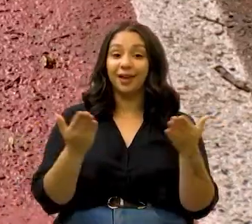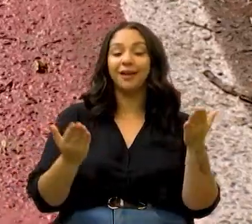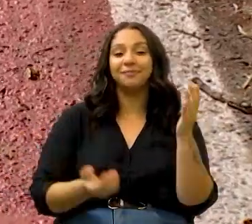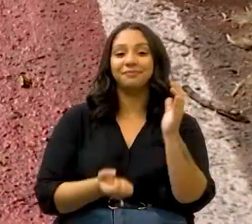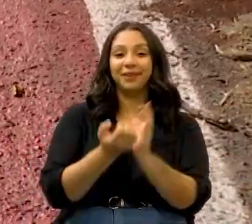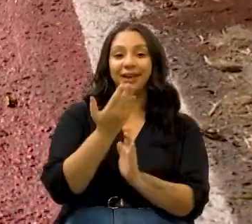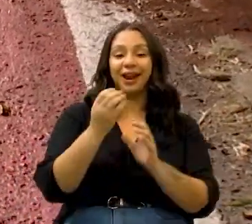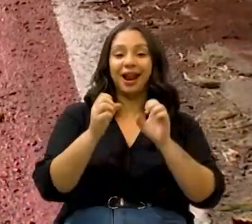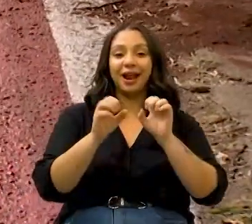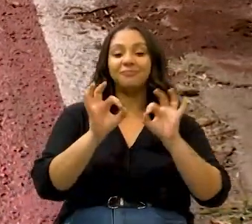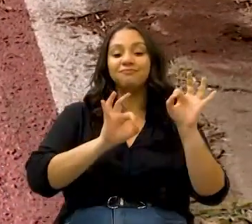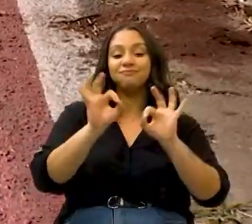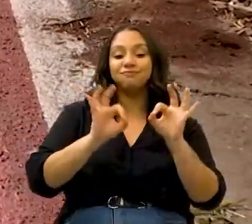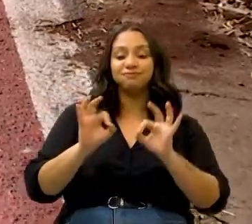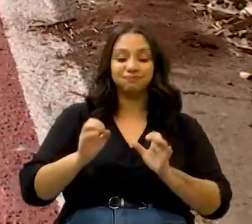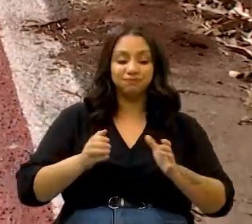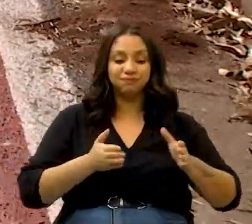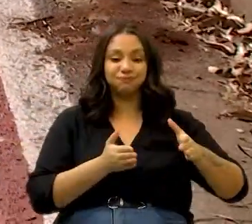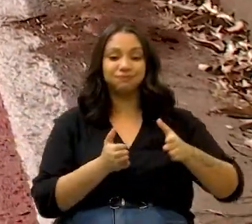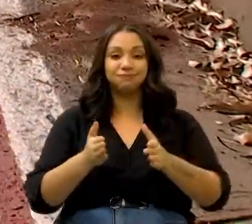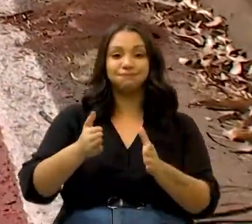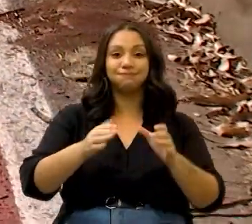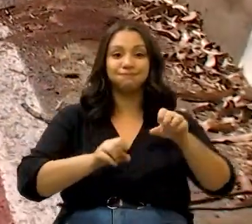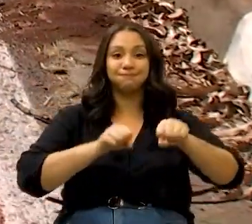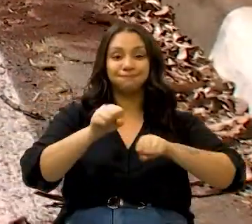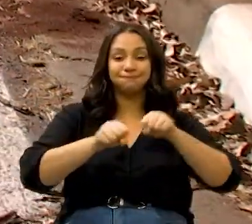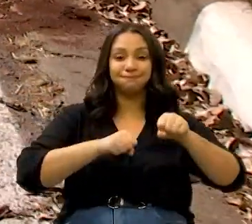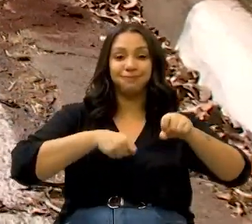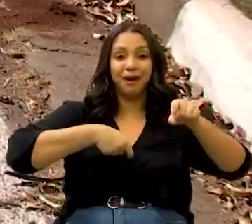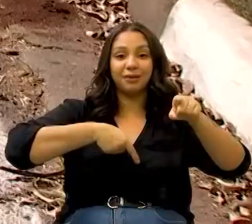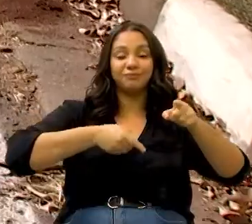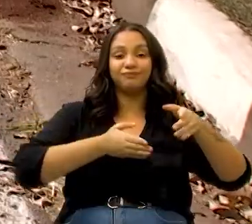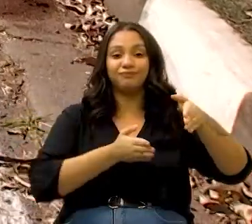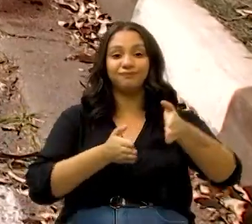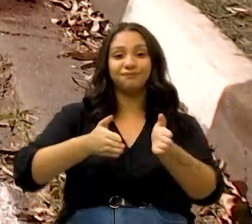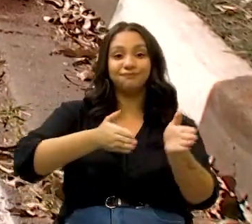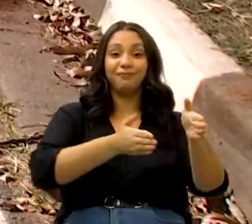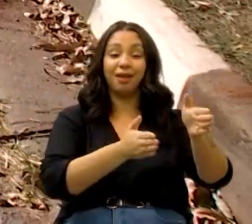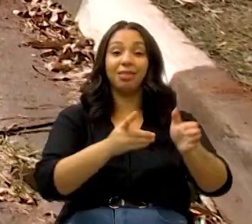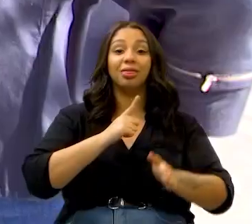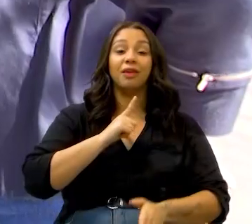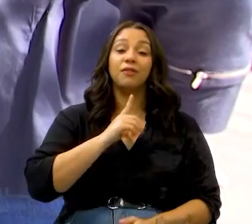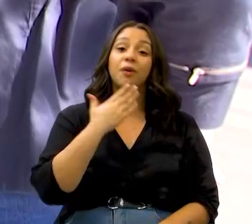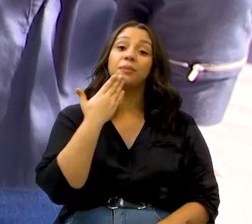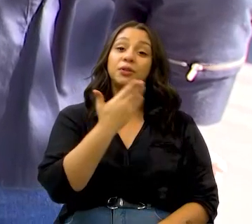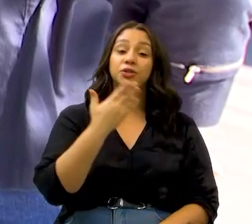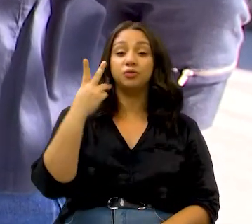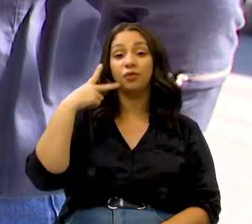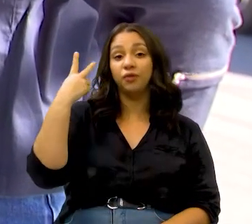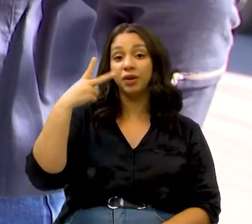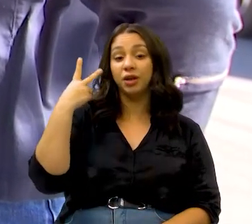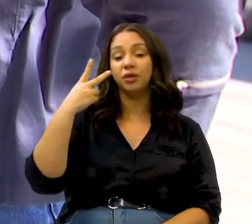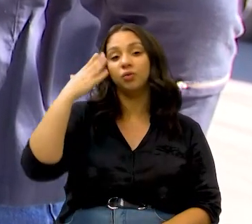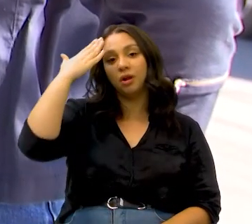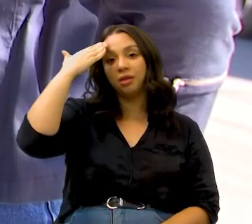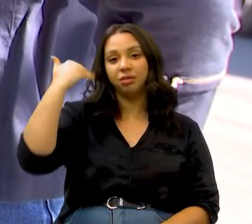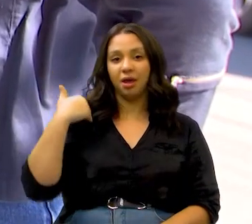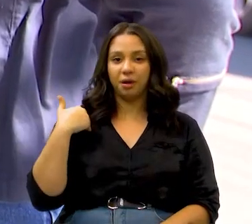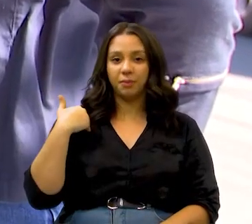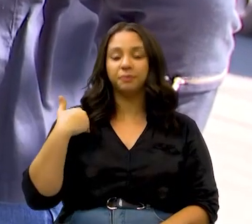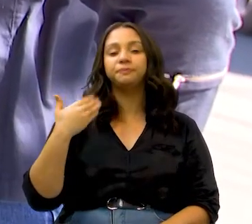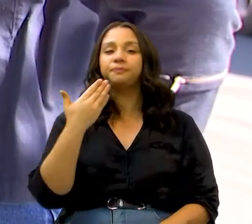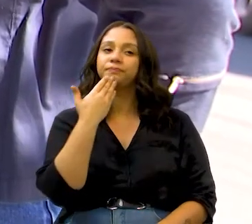a implantação de uma ciclovia de acesso aos distritos de Sousas e de Joaquim Egídio foi um pedido da vereadora